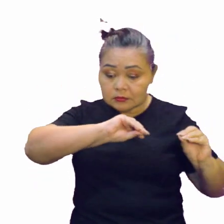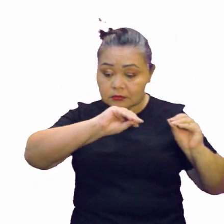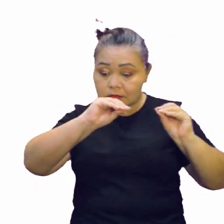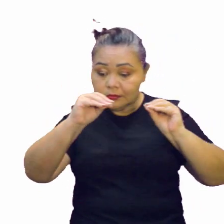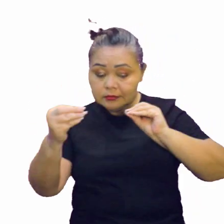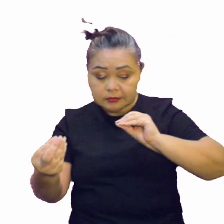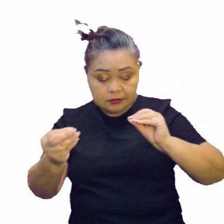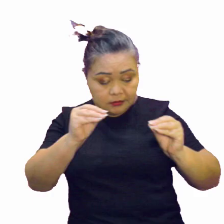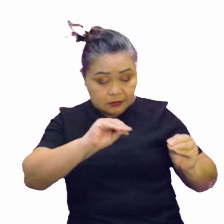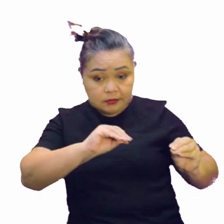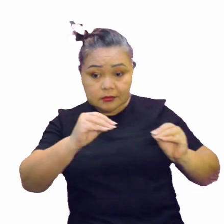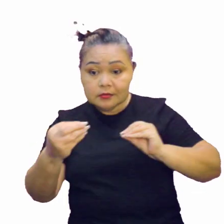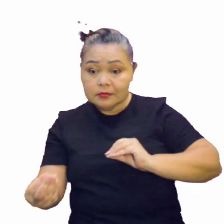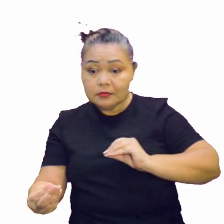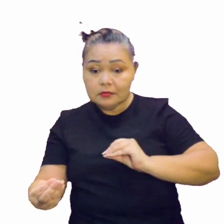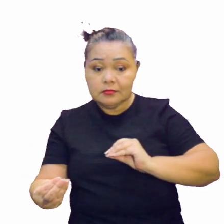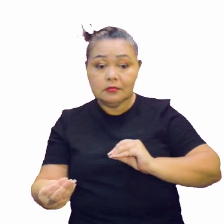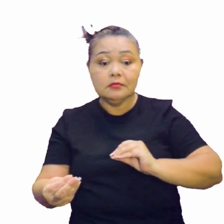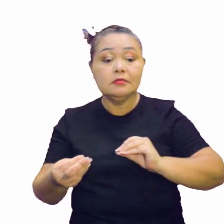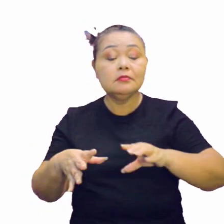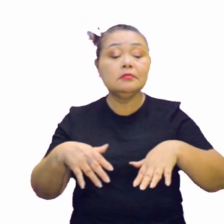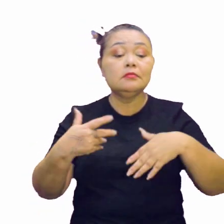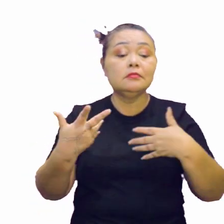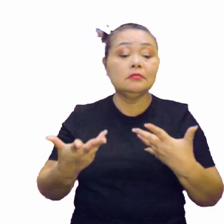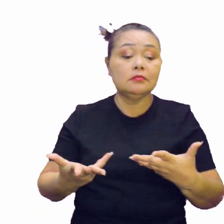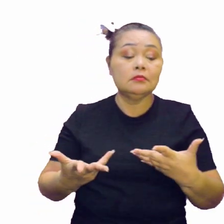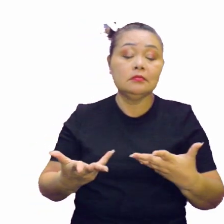manejo, como